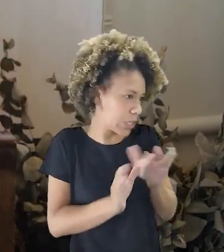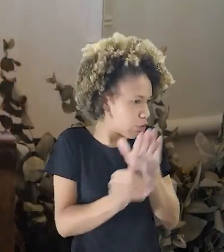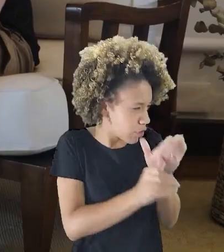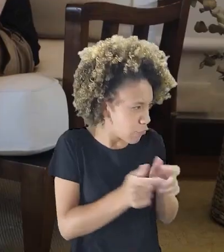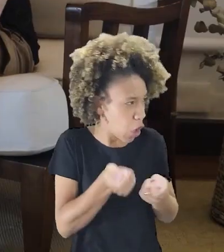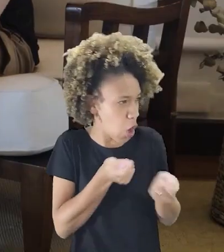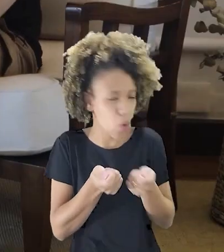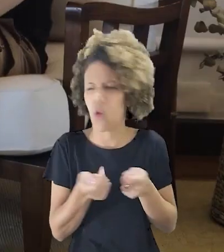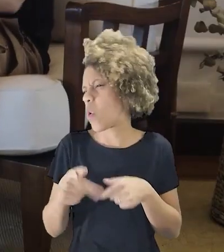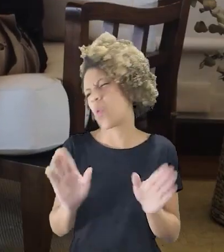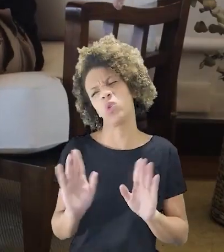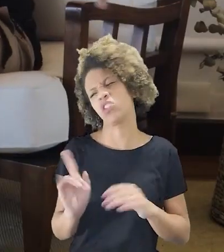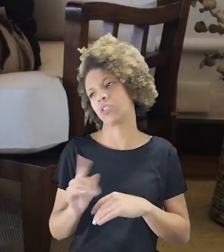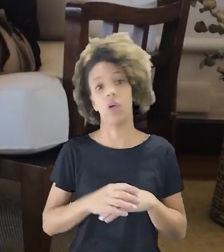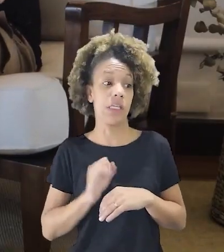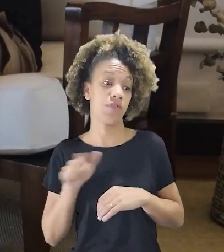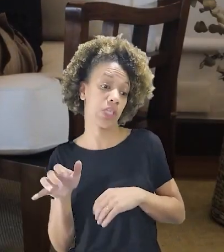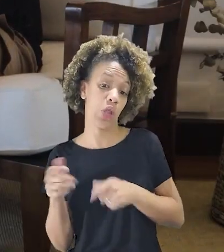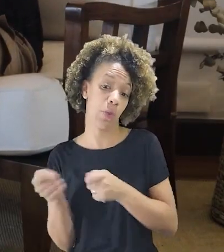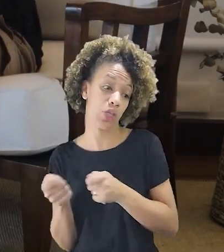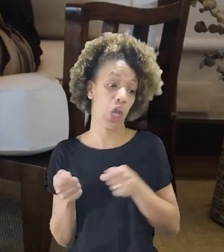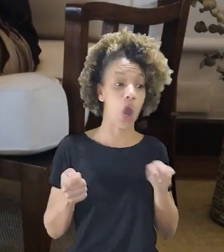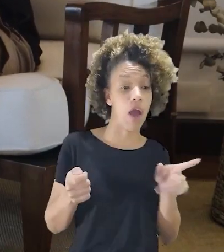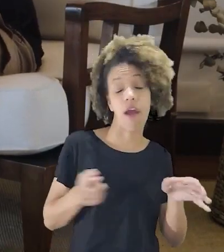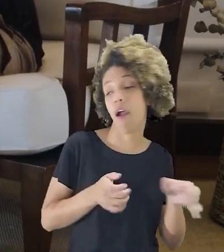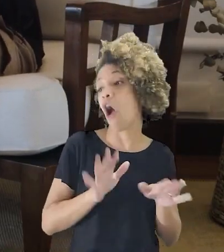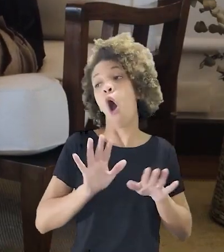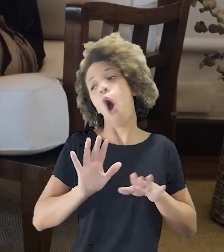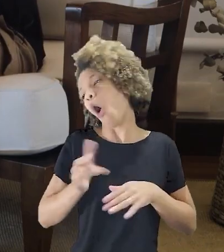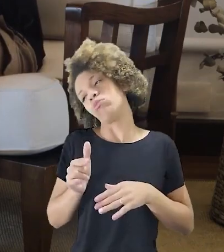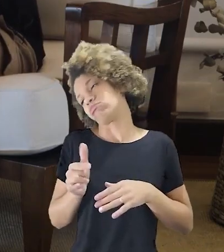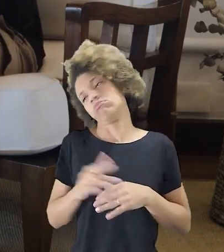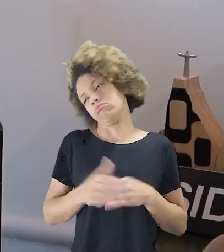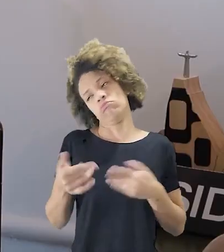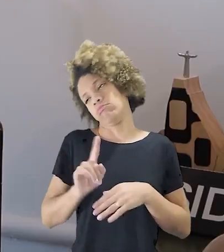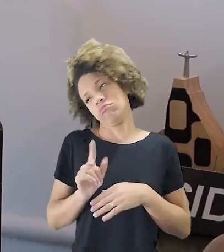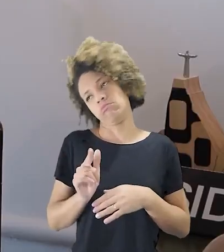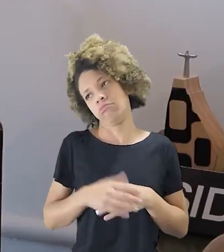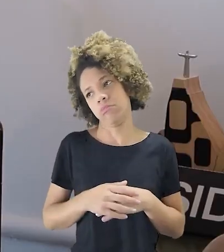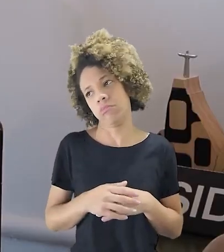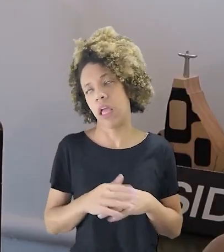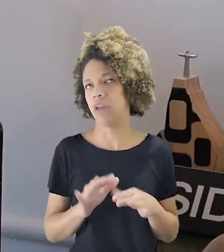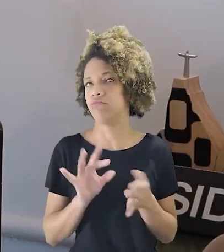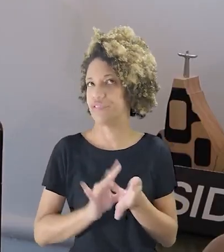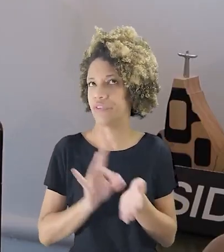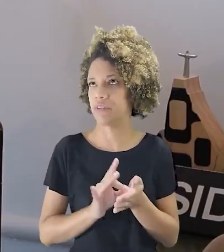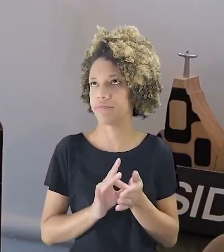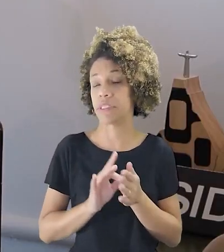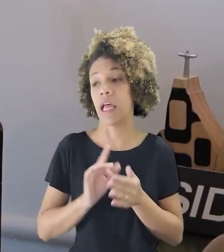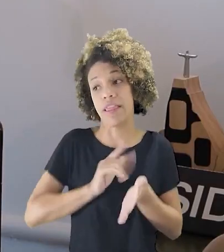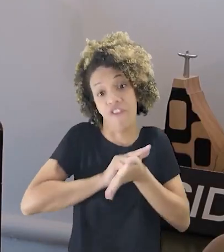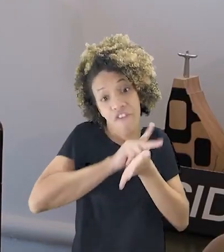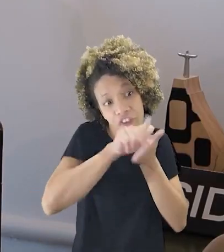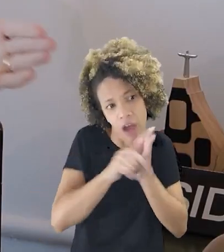tipo, você não mexer ali, eu vou mexer aqui. Tem essa coisa assim? Hoje não tem isso. Eu realmente... tivemos